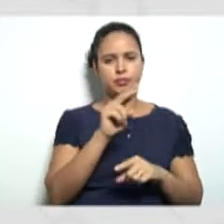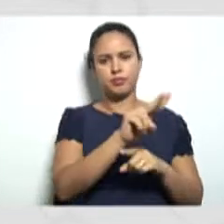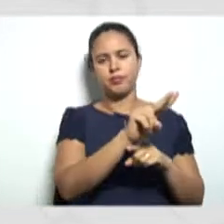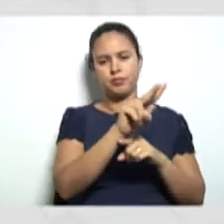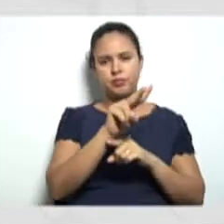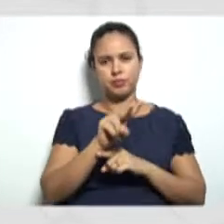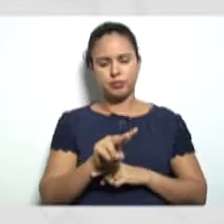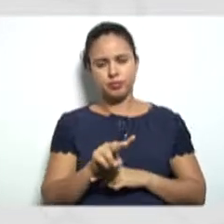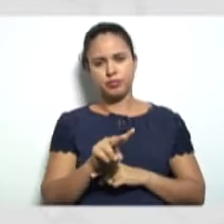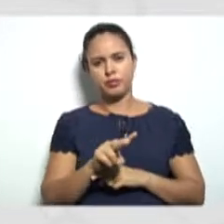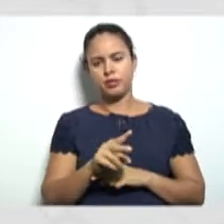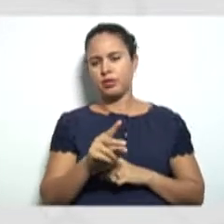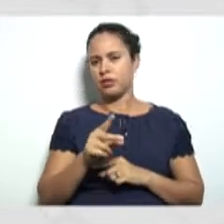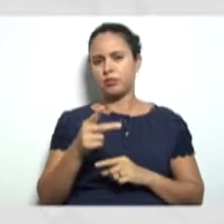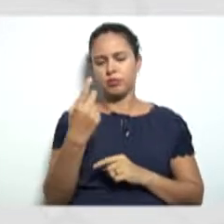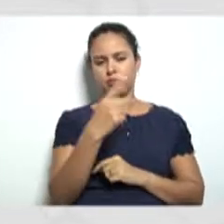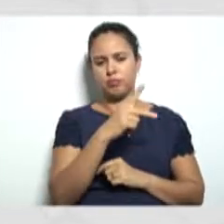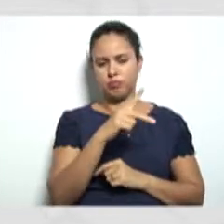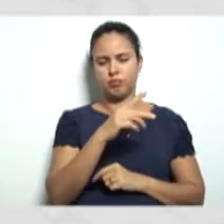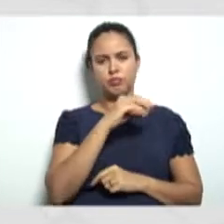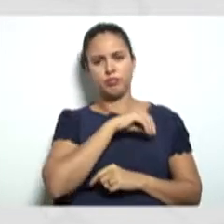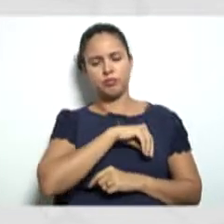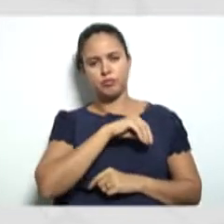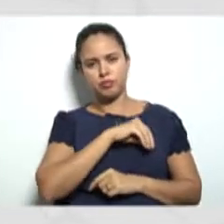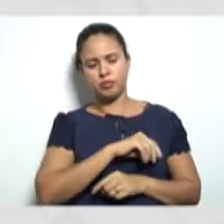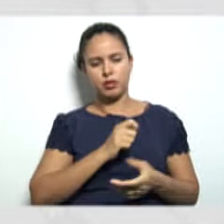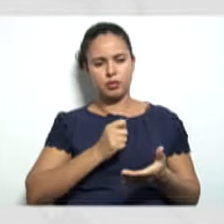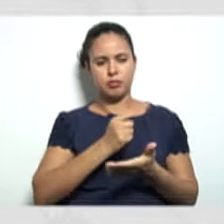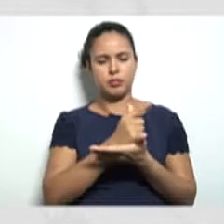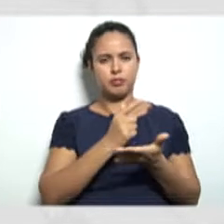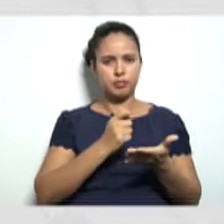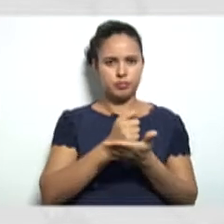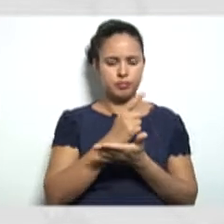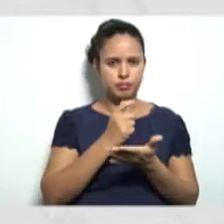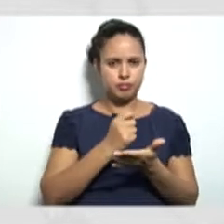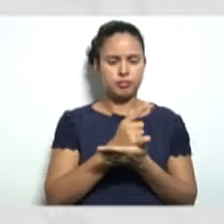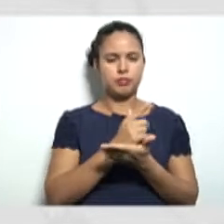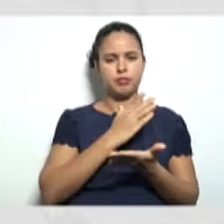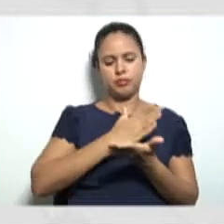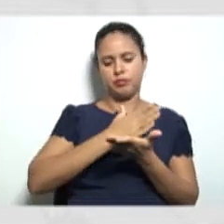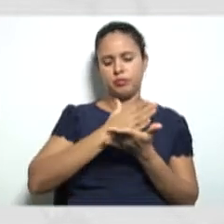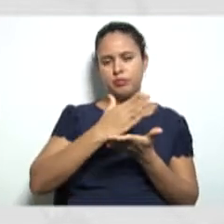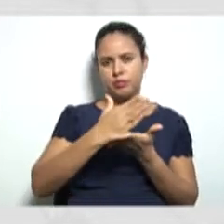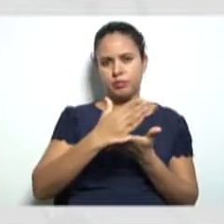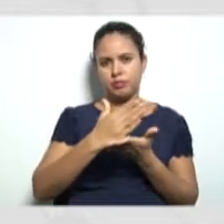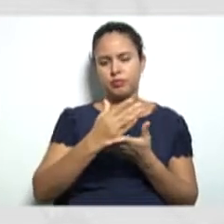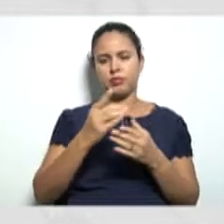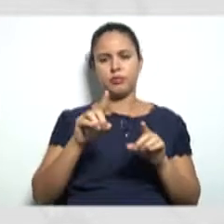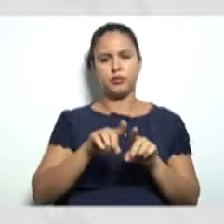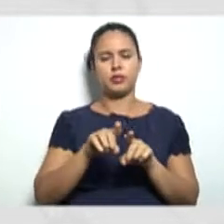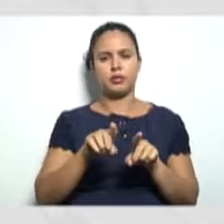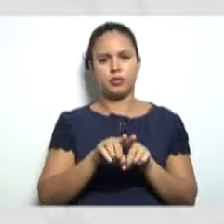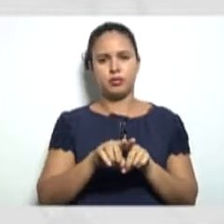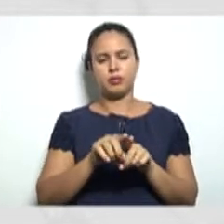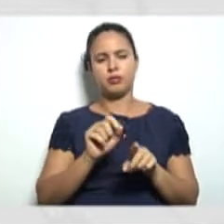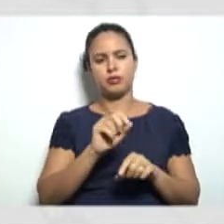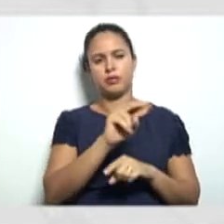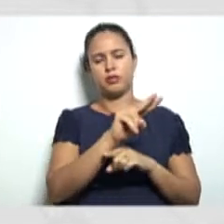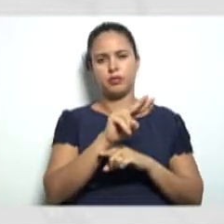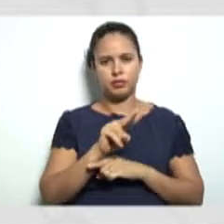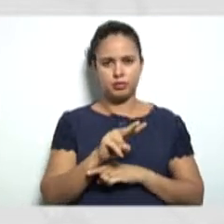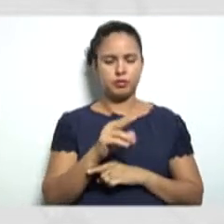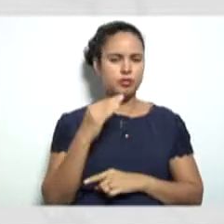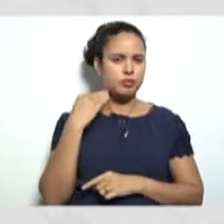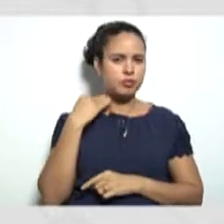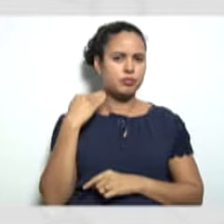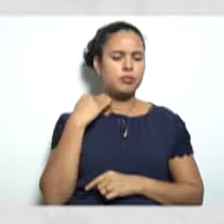usa o dinheiro dos seus salários, das suas rendas para pagar, né? À medida que as parcelas vão surgindo. Ou usar créditos oficiais, financiamentos nos